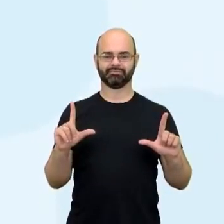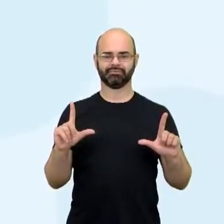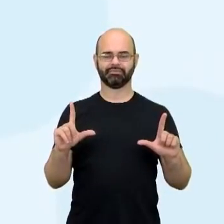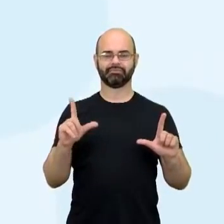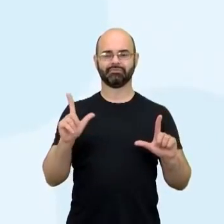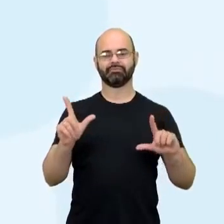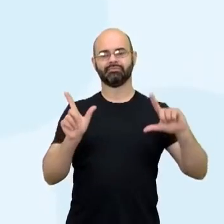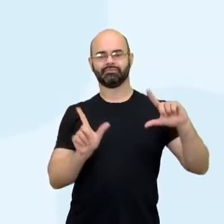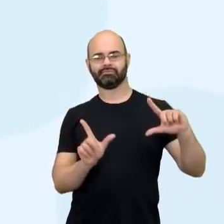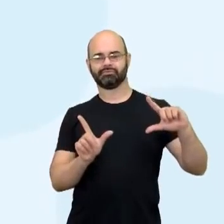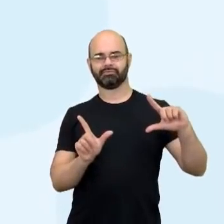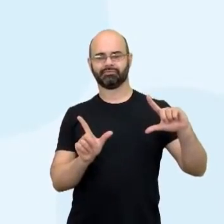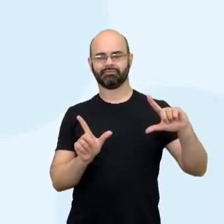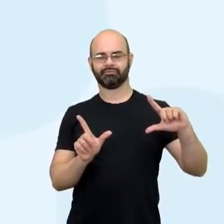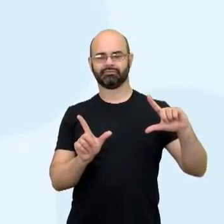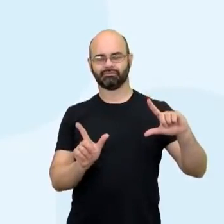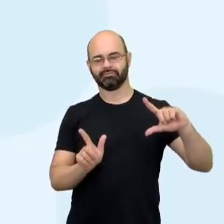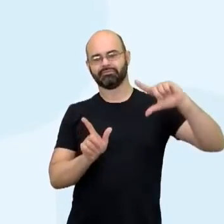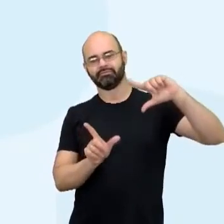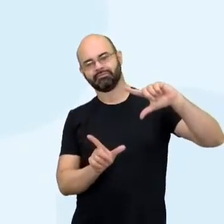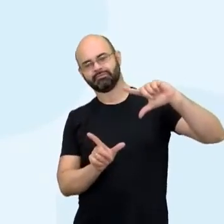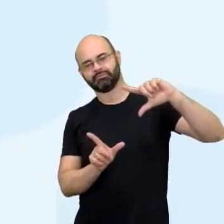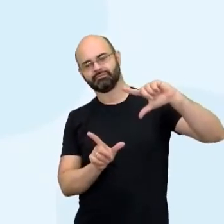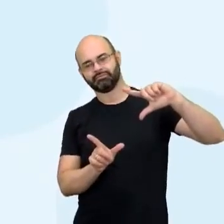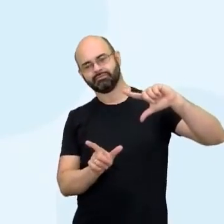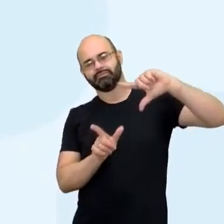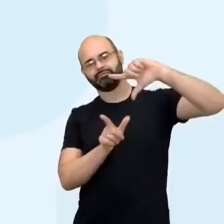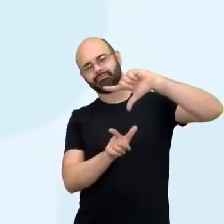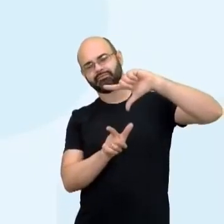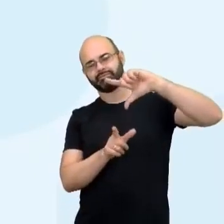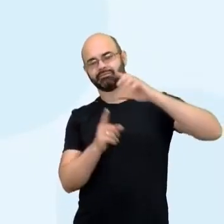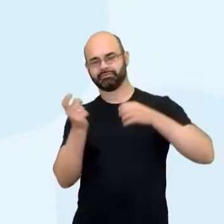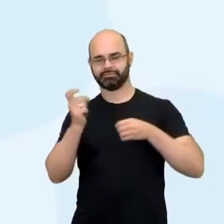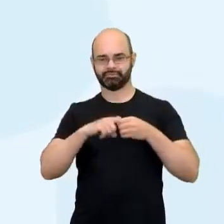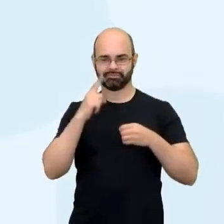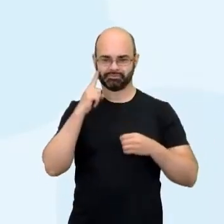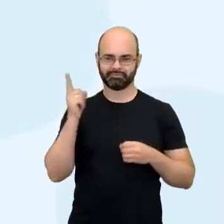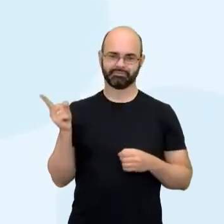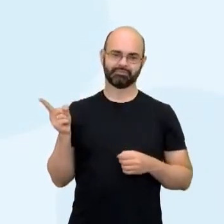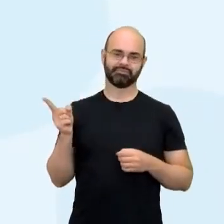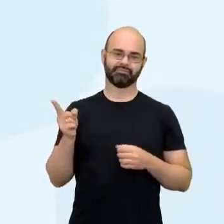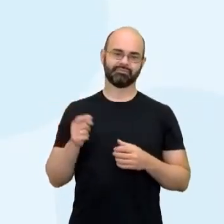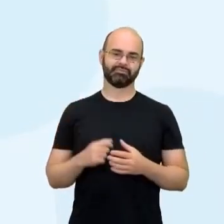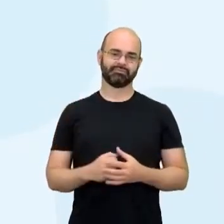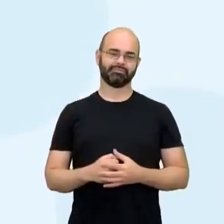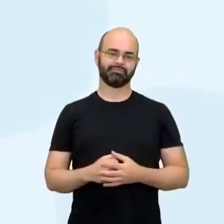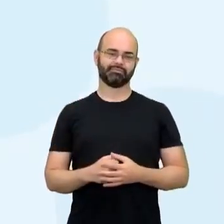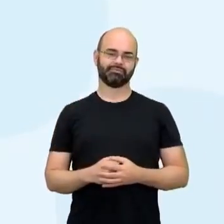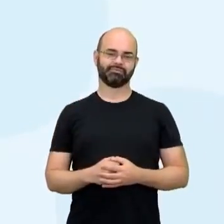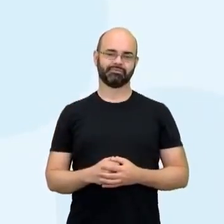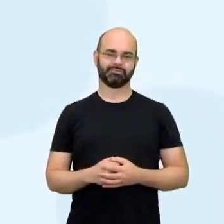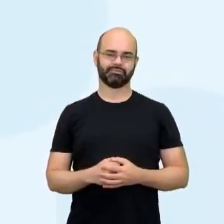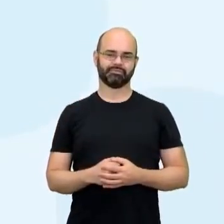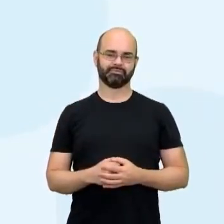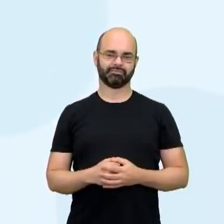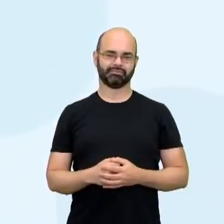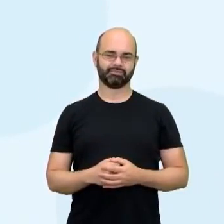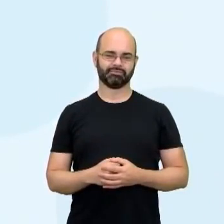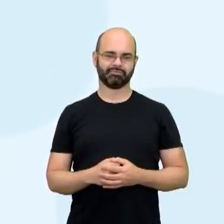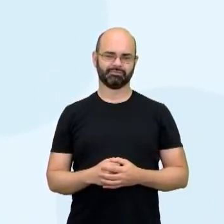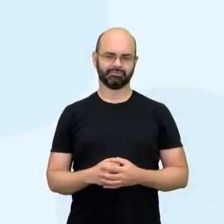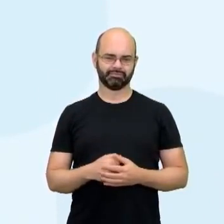em outros, que nos dá a ideia de quê? De uma espiral. Ó, vou voltar. Olha lá, vamos subir de novo a animação? Olha lá. Você tem